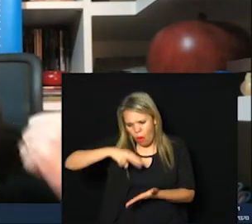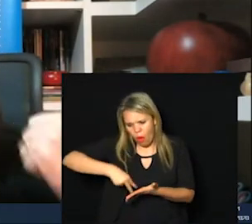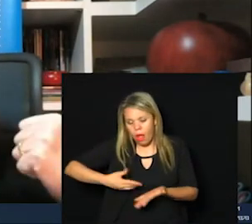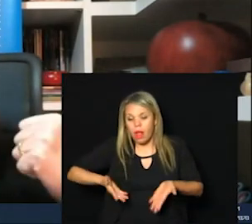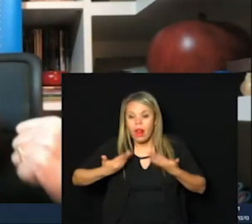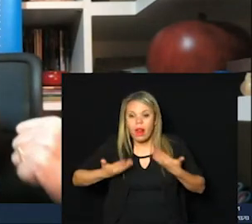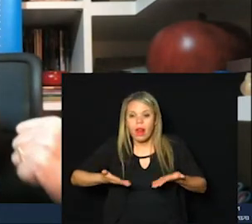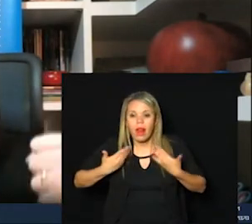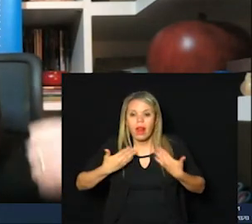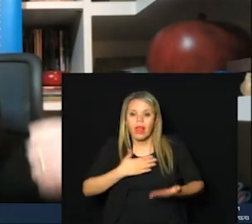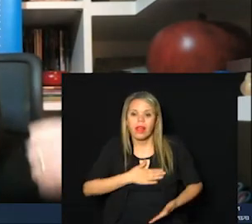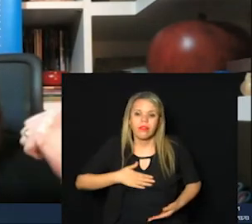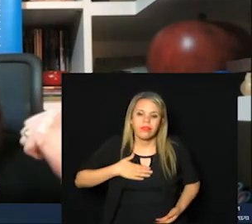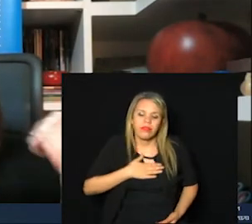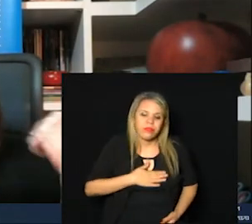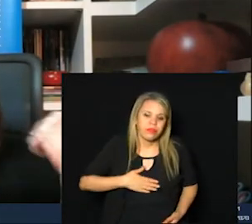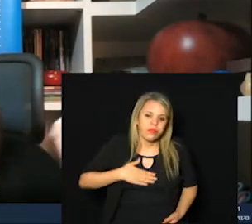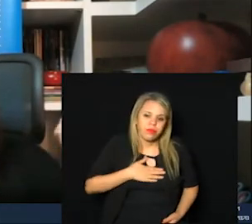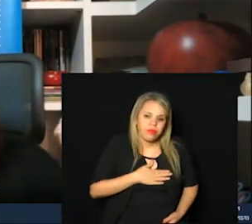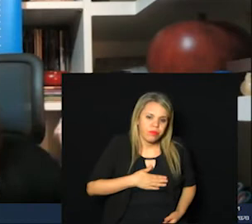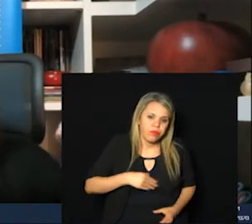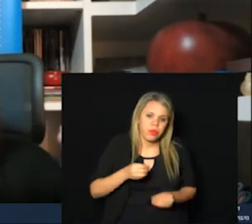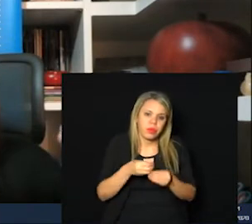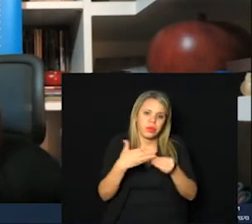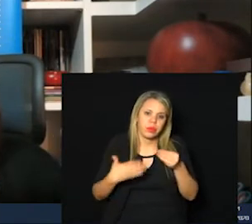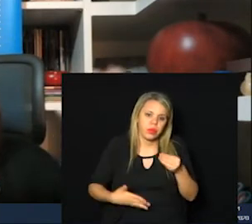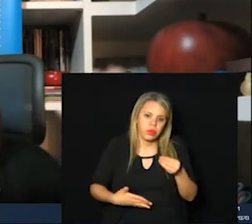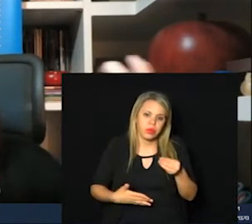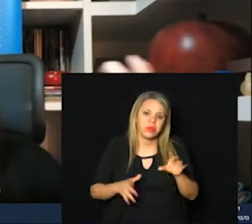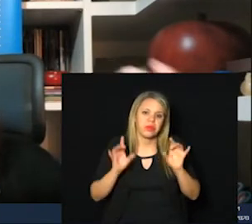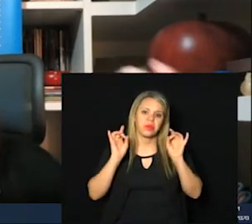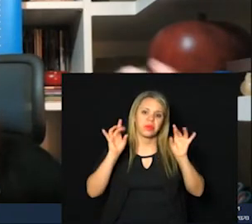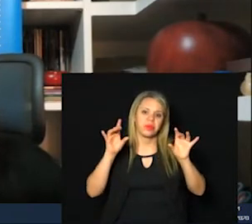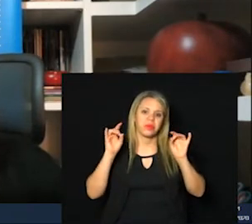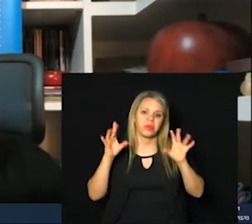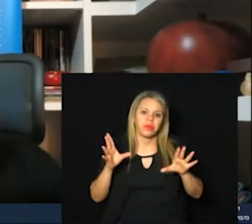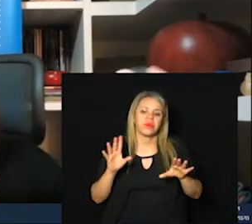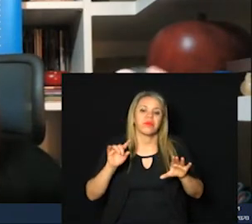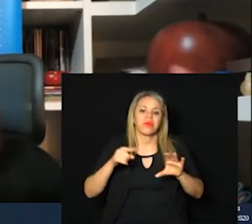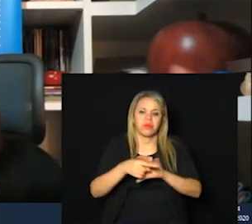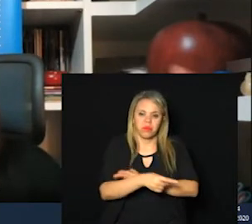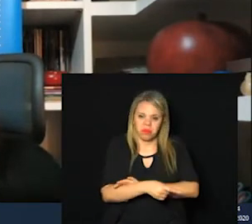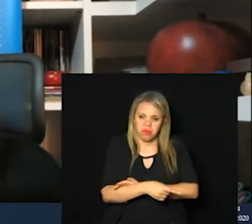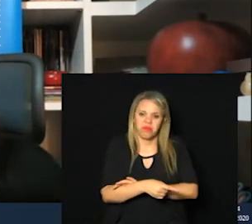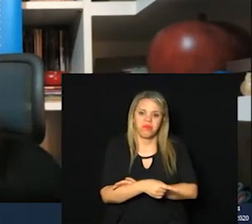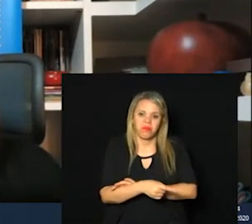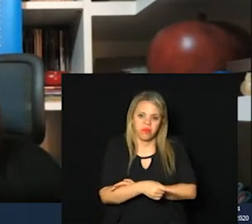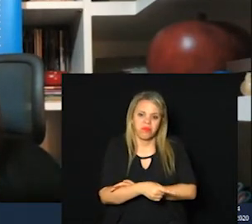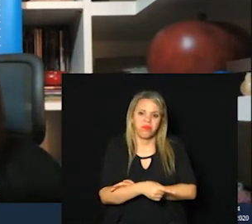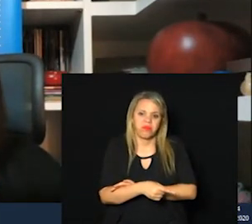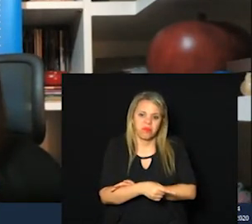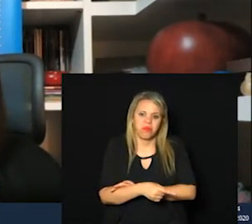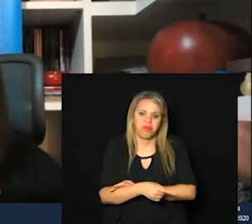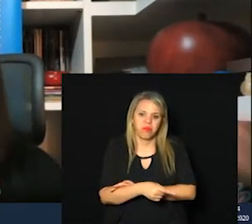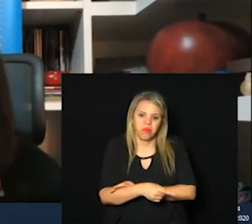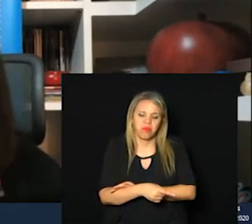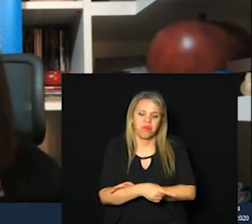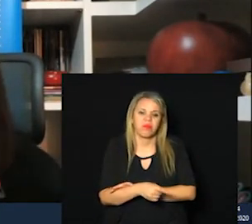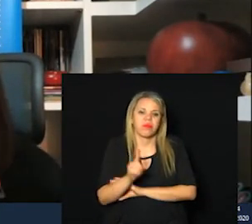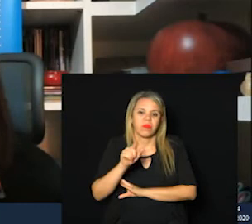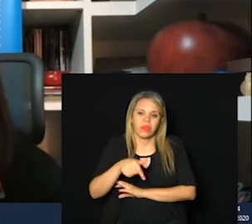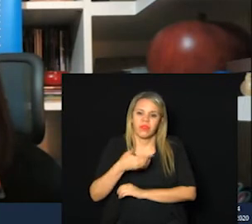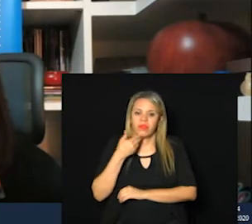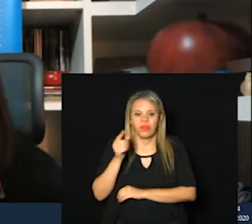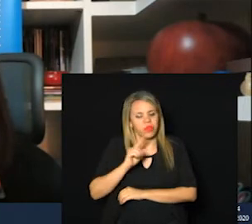leve, embora o conteúdo seja extremamente denso e profundo, isso não é fácil